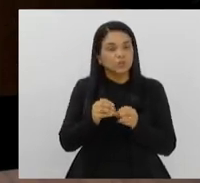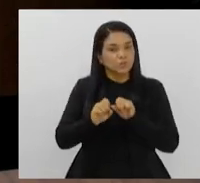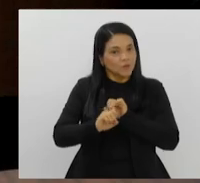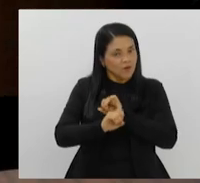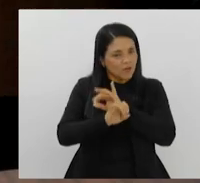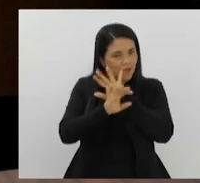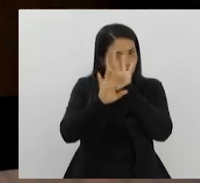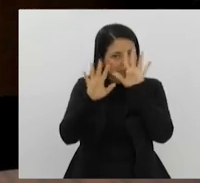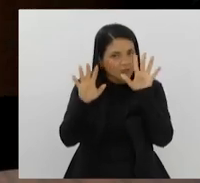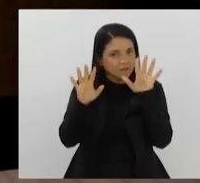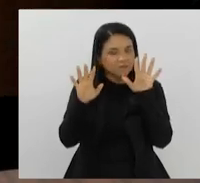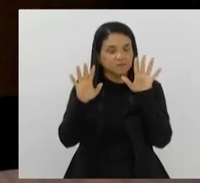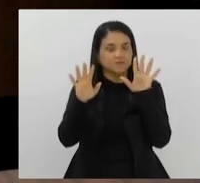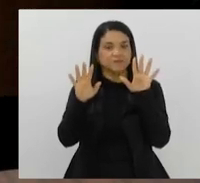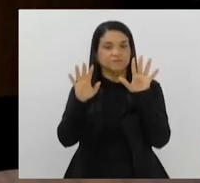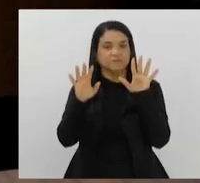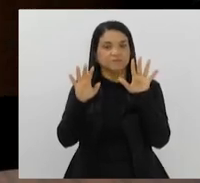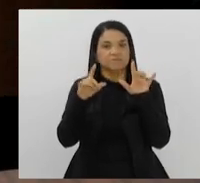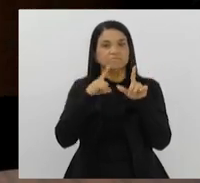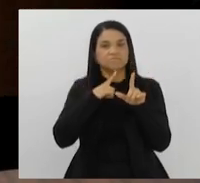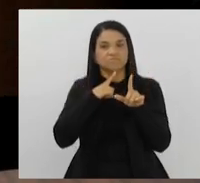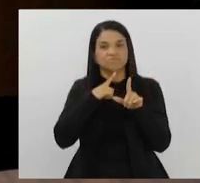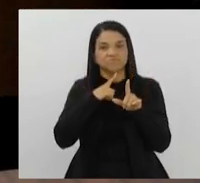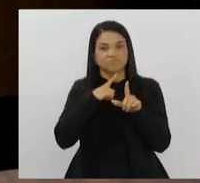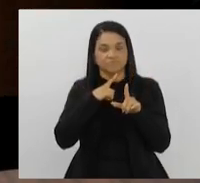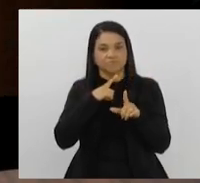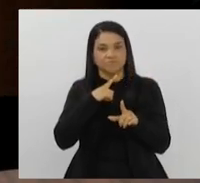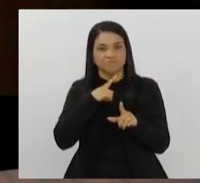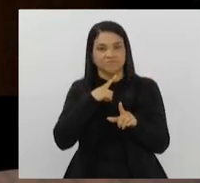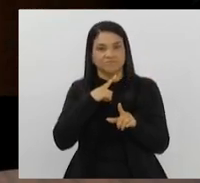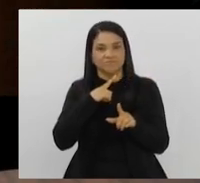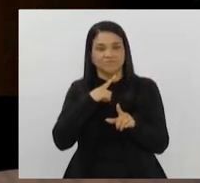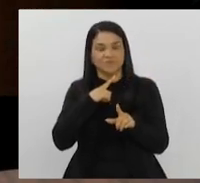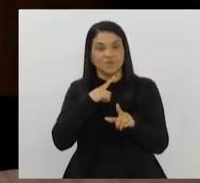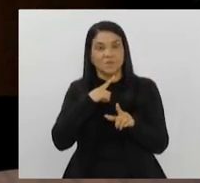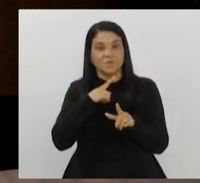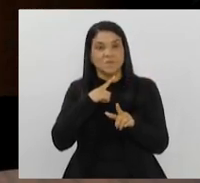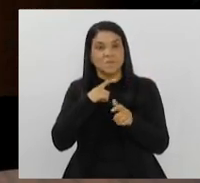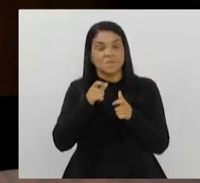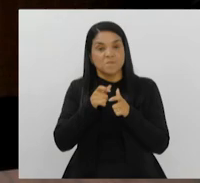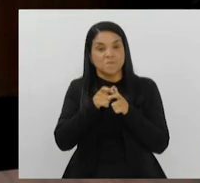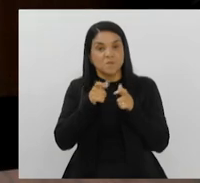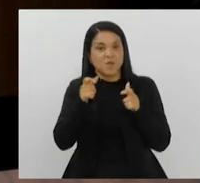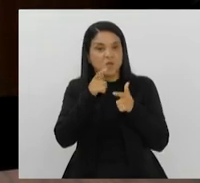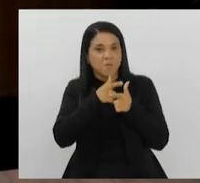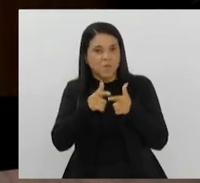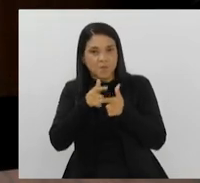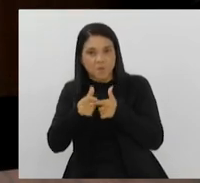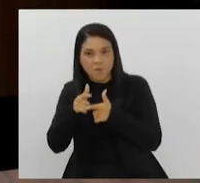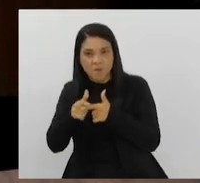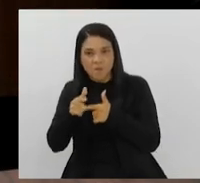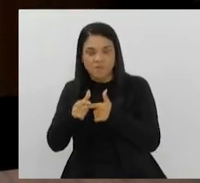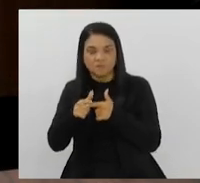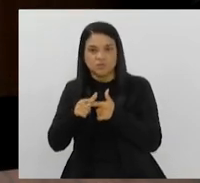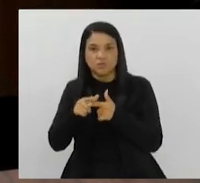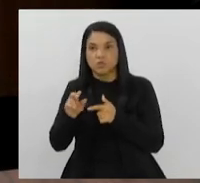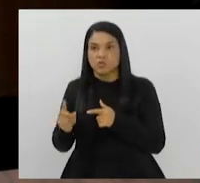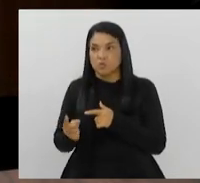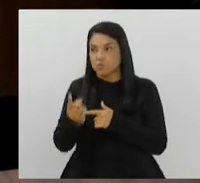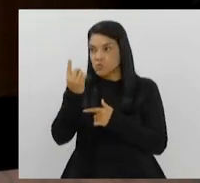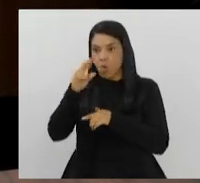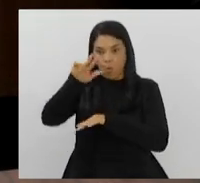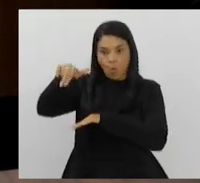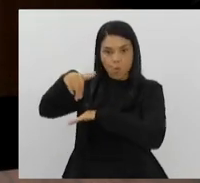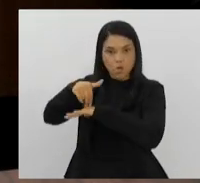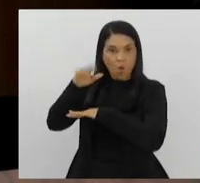clareza, nós estamos exprimidos. A grande maioria das questões só pode legislar a União.